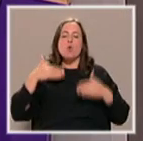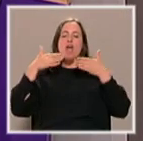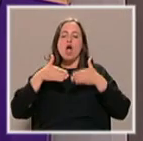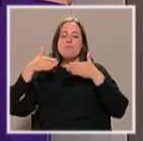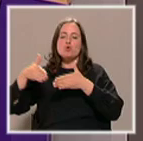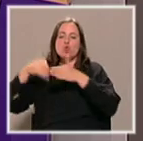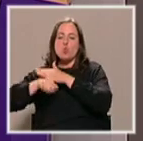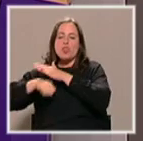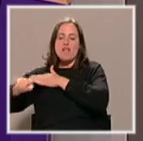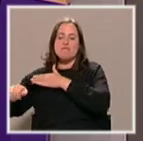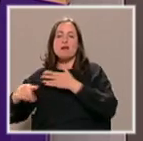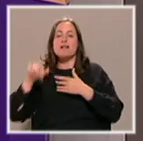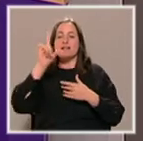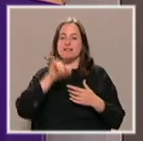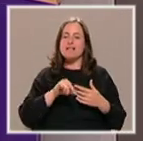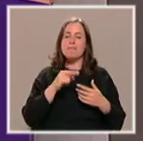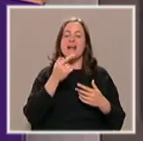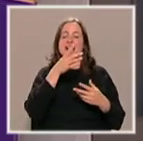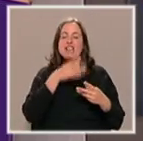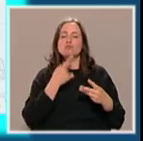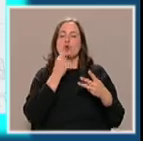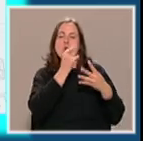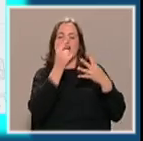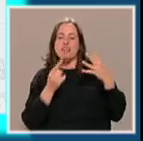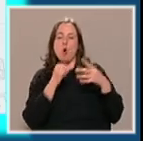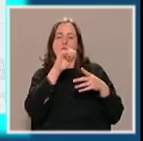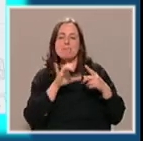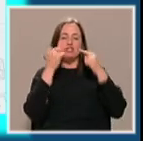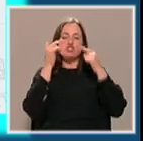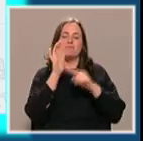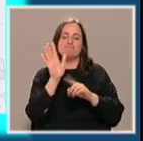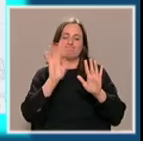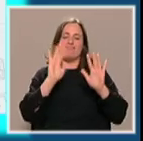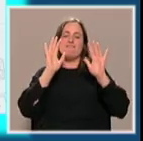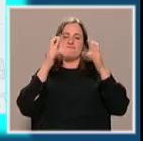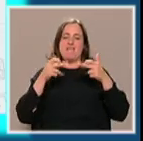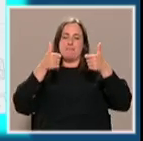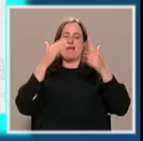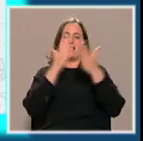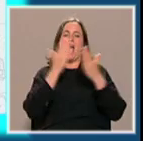identificarem alguns dos que ali estão representados. Até lá, fiquem bem e até à próxima aula.